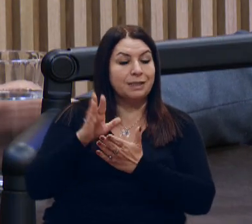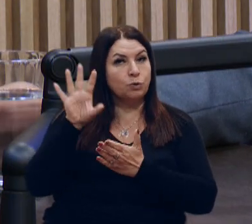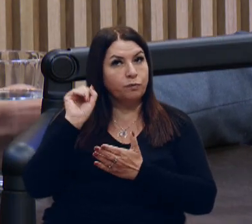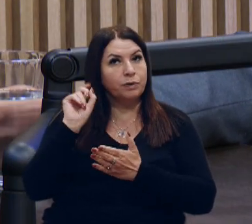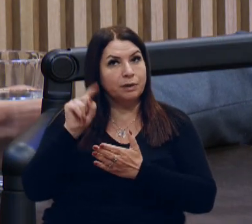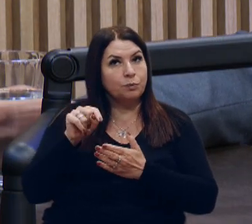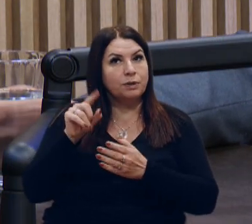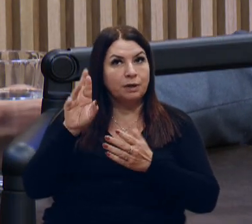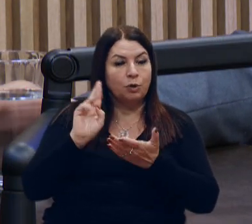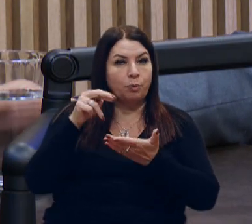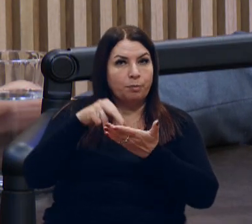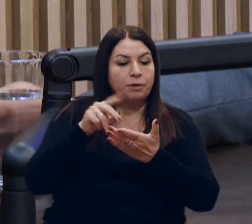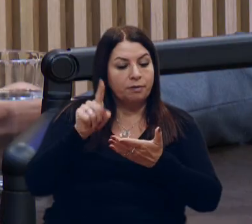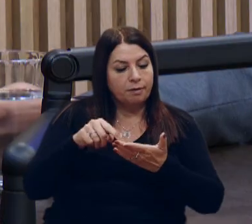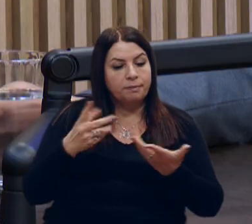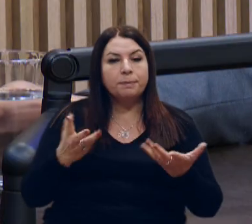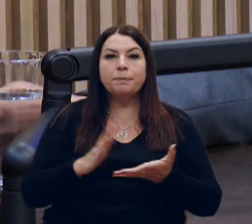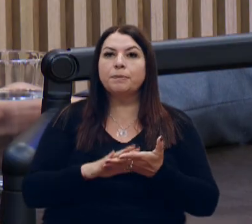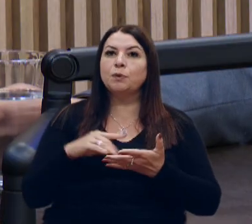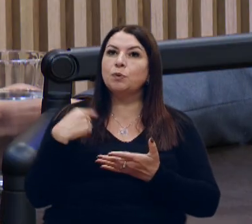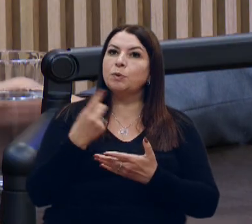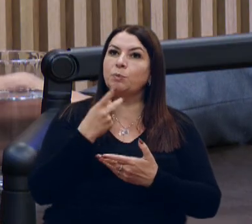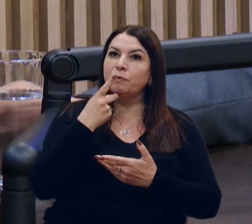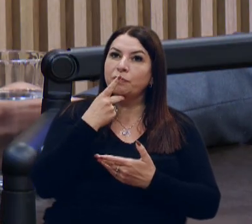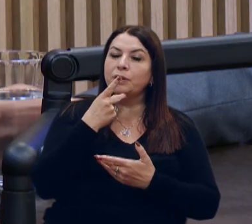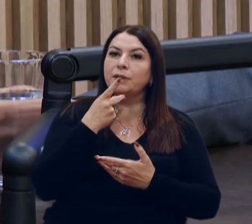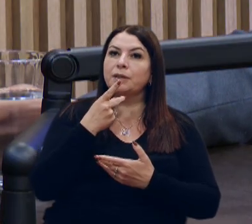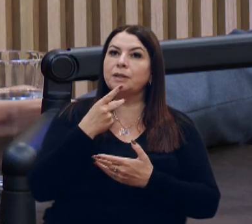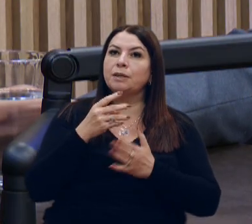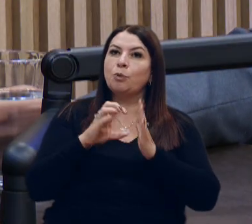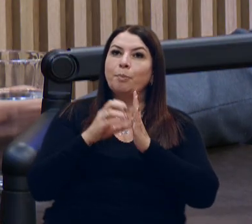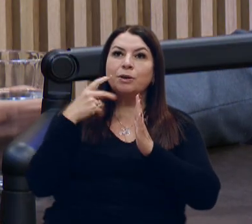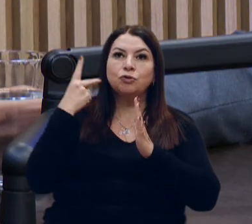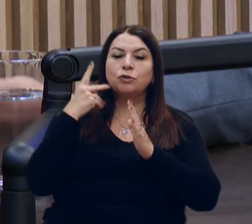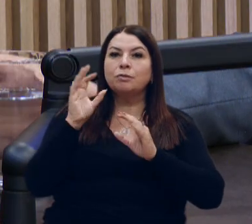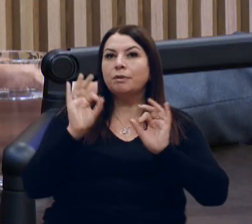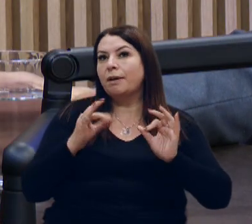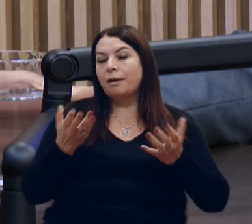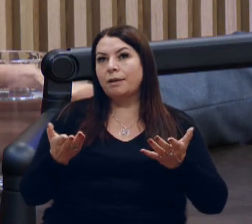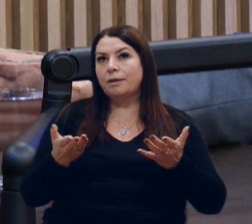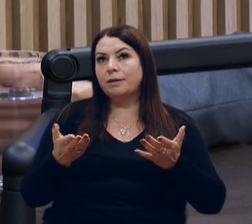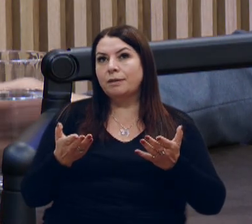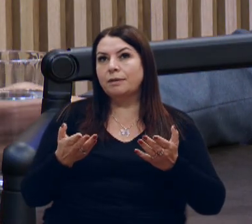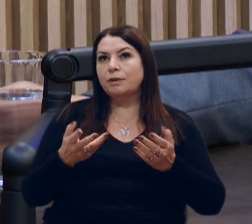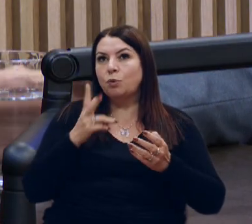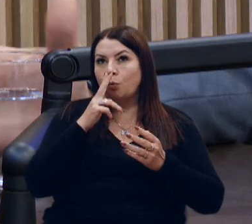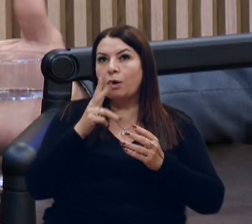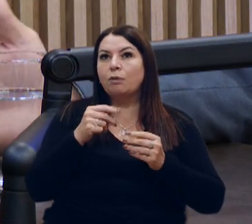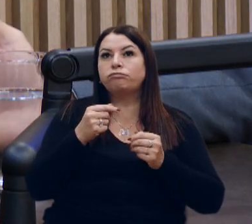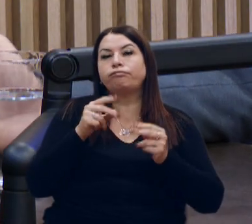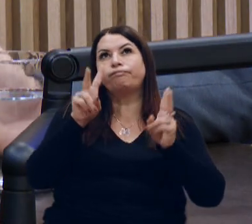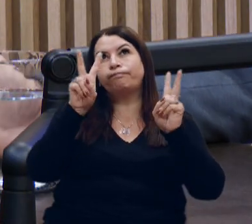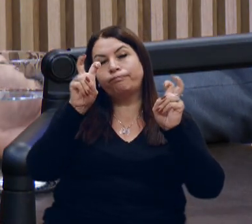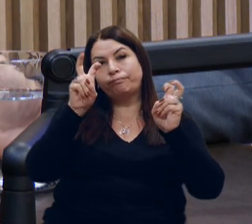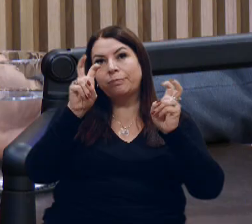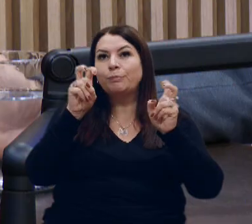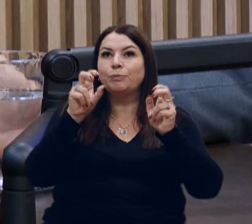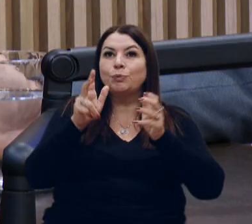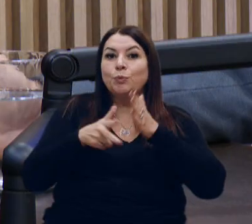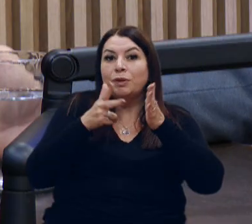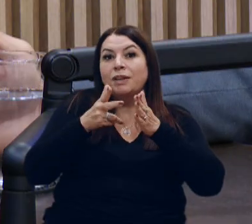é o que realmente é. O que a gente tem que dizer é que o partido ele nada mais é do que o trem que a gente precisa para